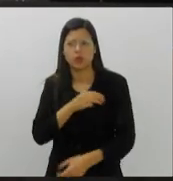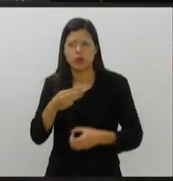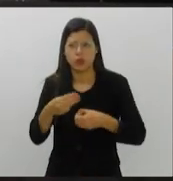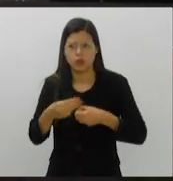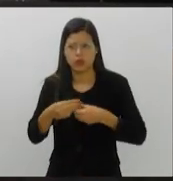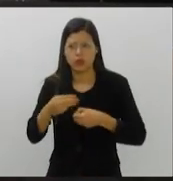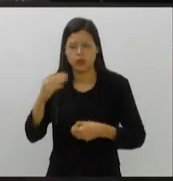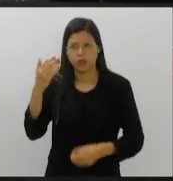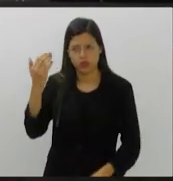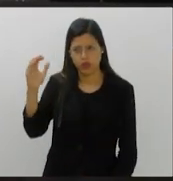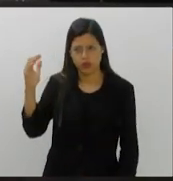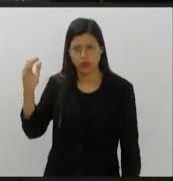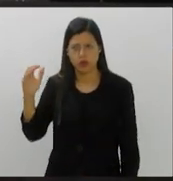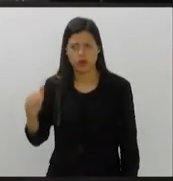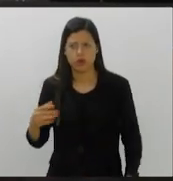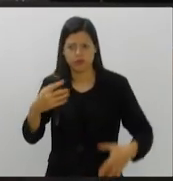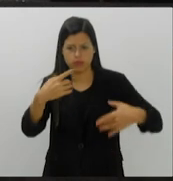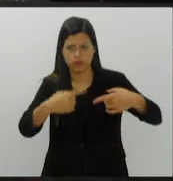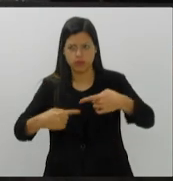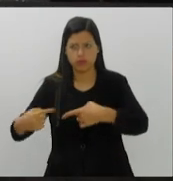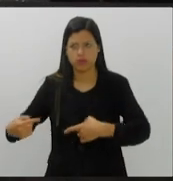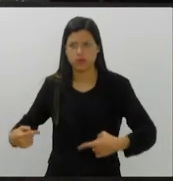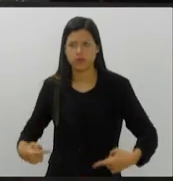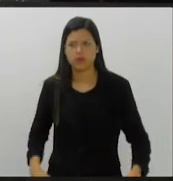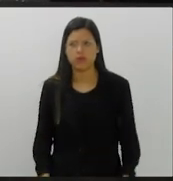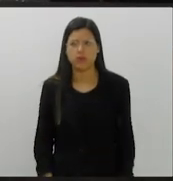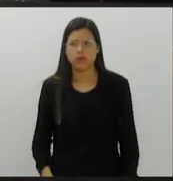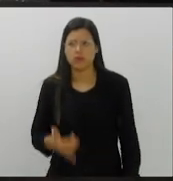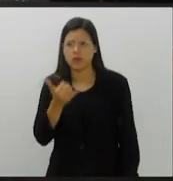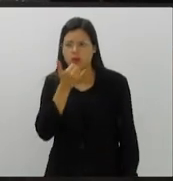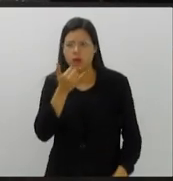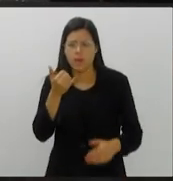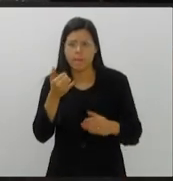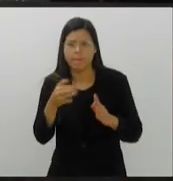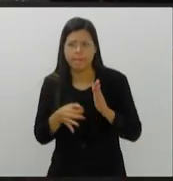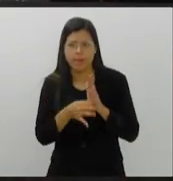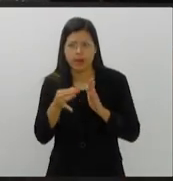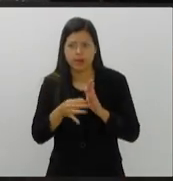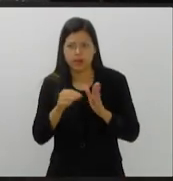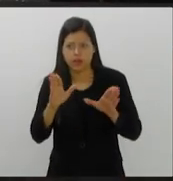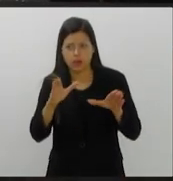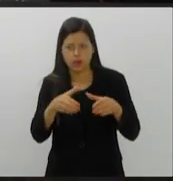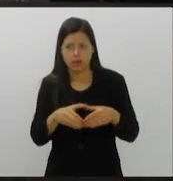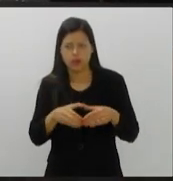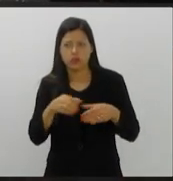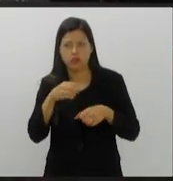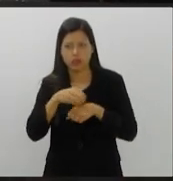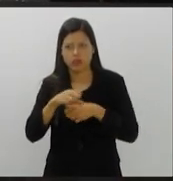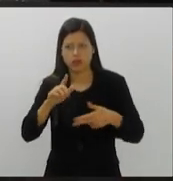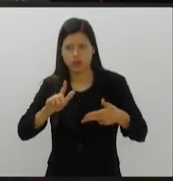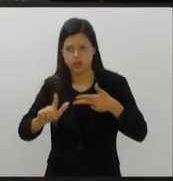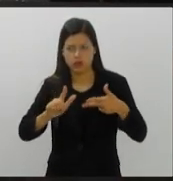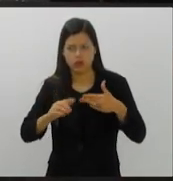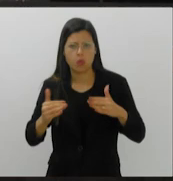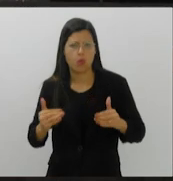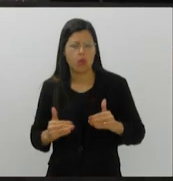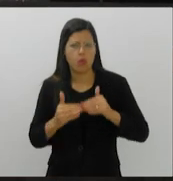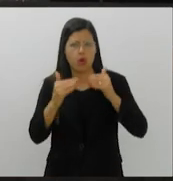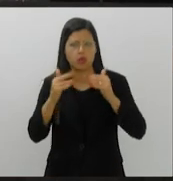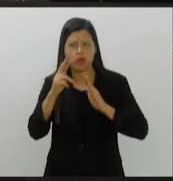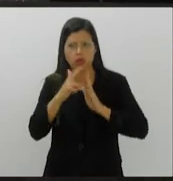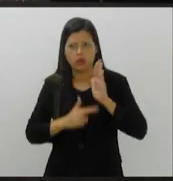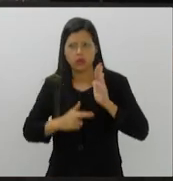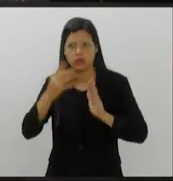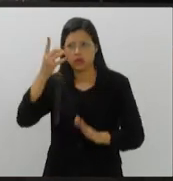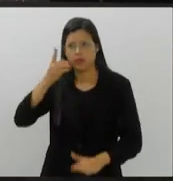de Niterói. Em discussão. Perdão, pareceres da comissão. de indicação legislativa favorável. Relator